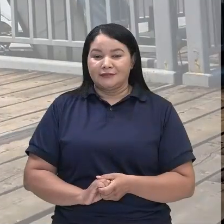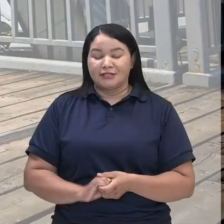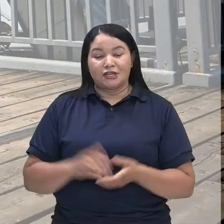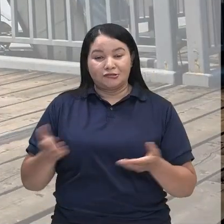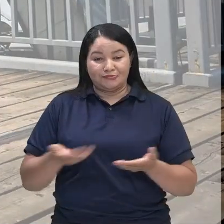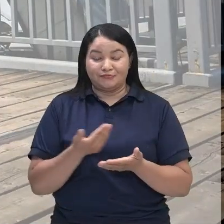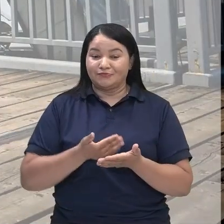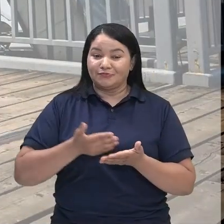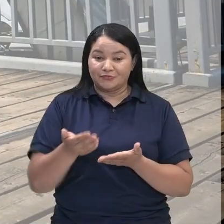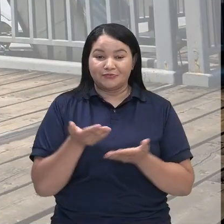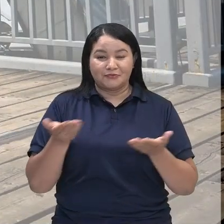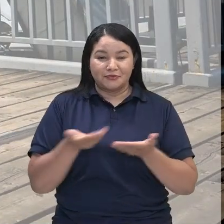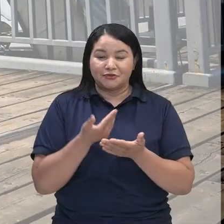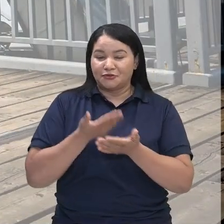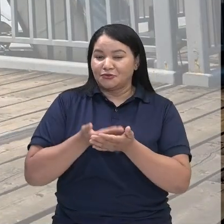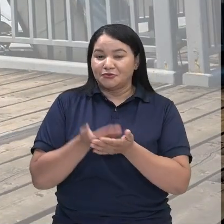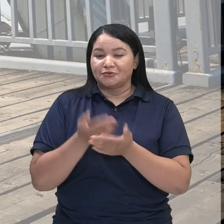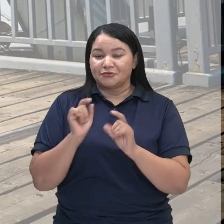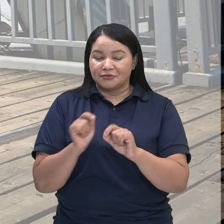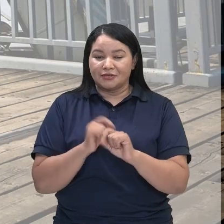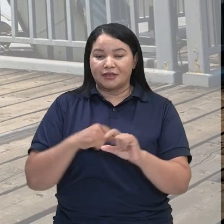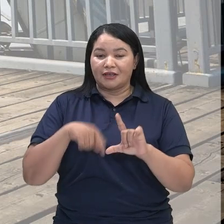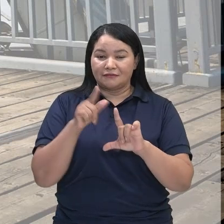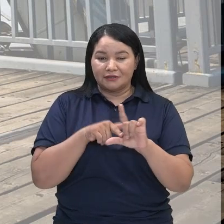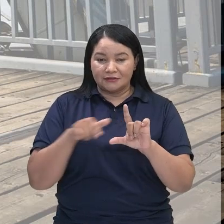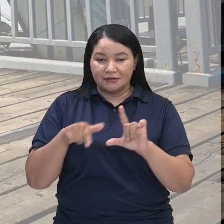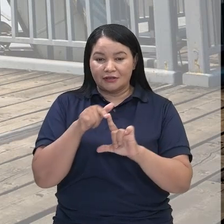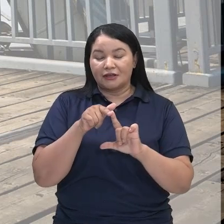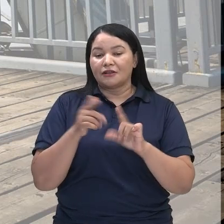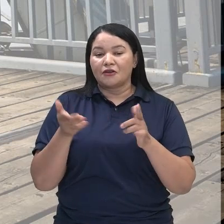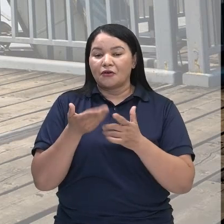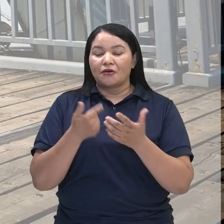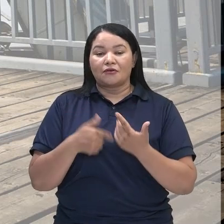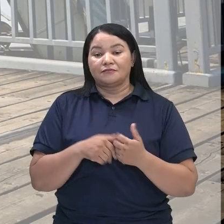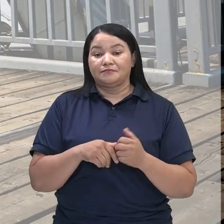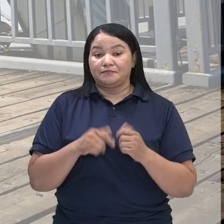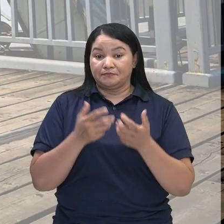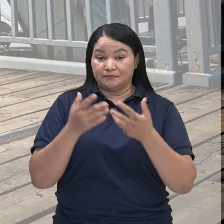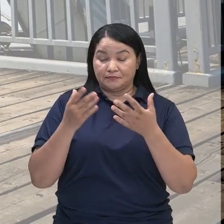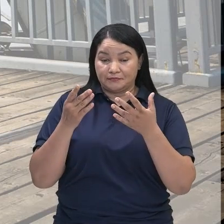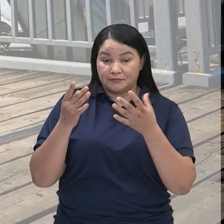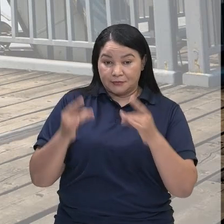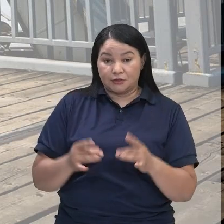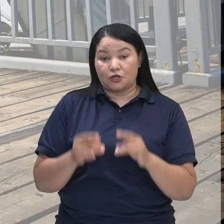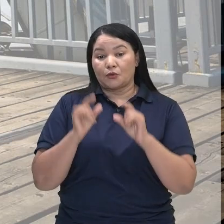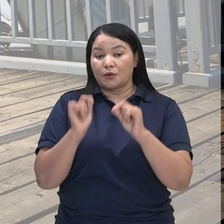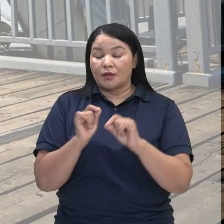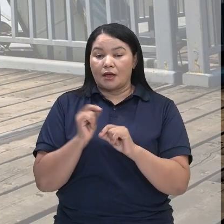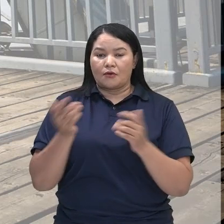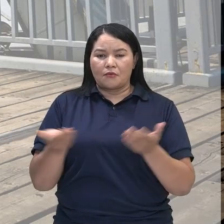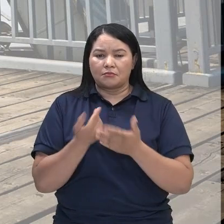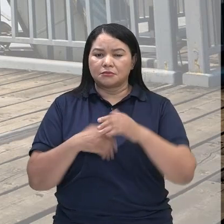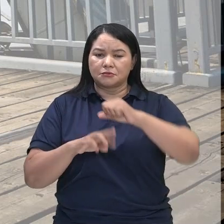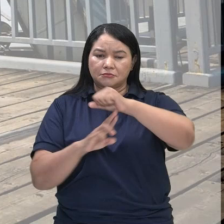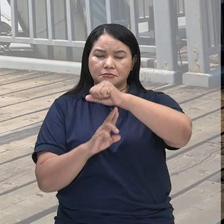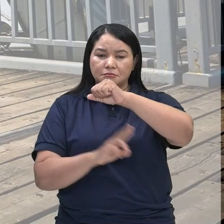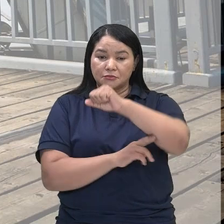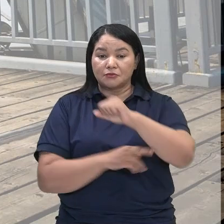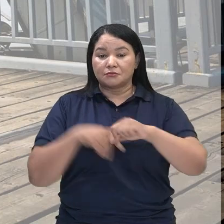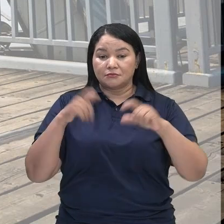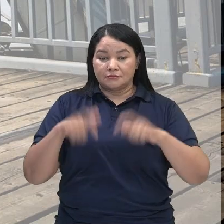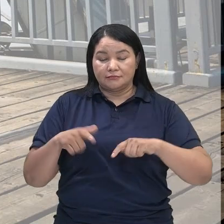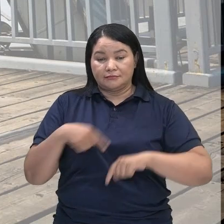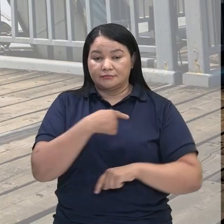Iniciamos então o nosso estudo sobre triângulos, conforme vimos aí no nosso detalhamento, aqui em uma ponte, em Xangai, na